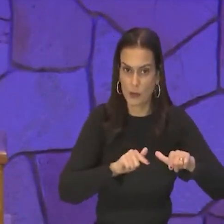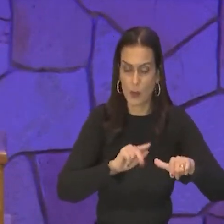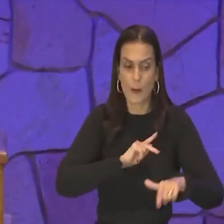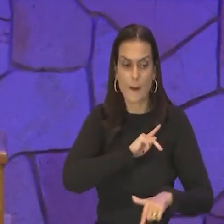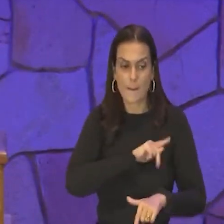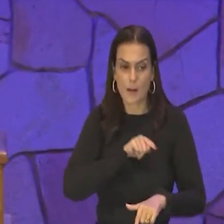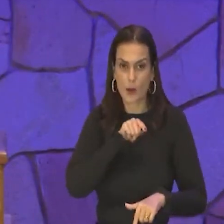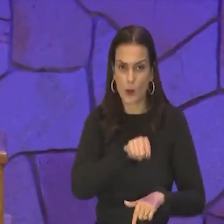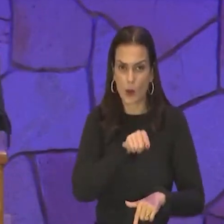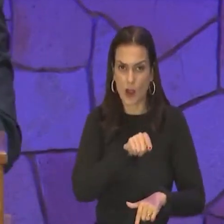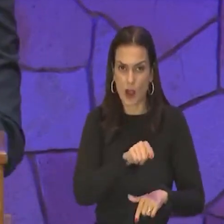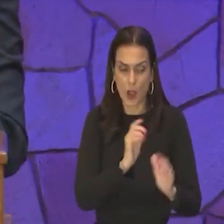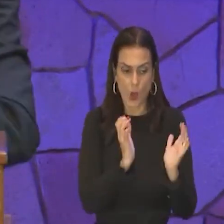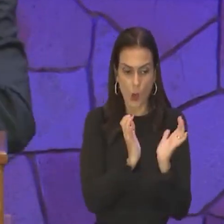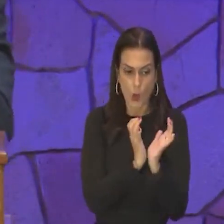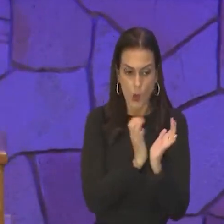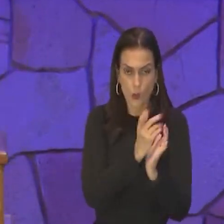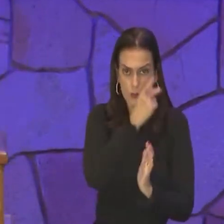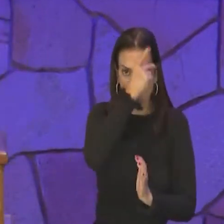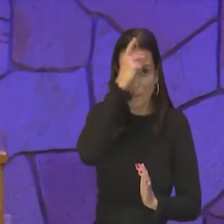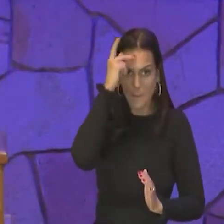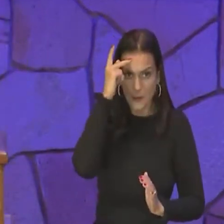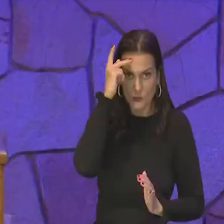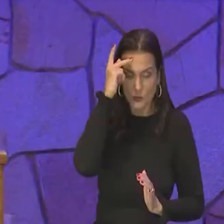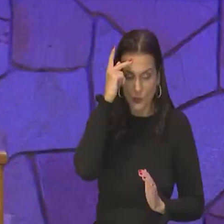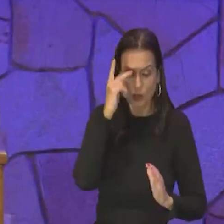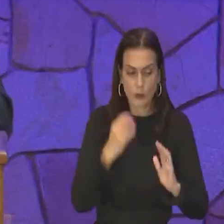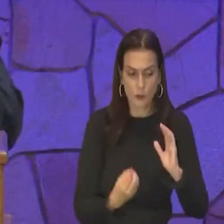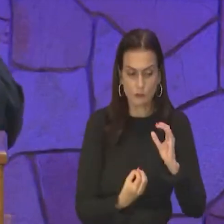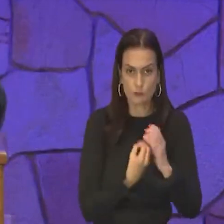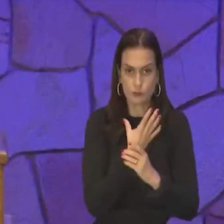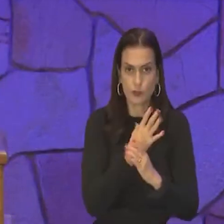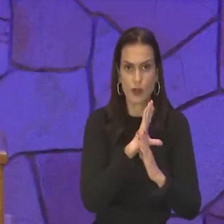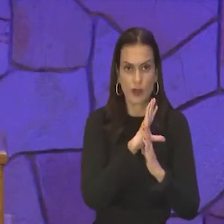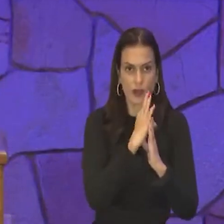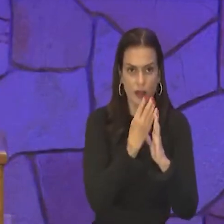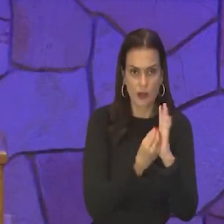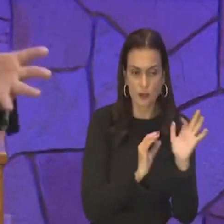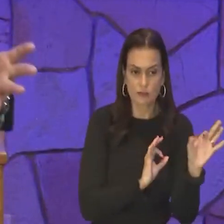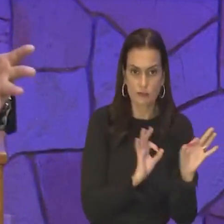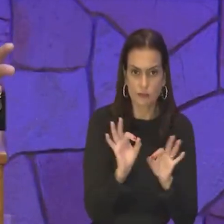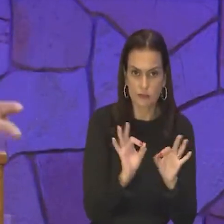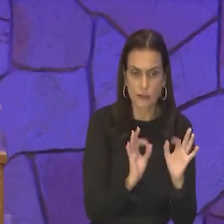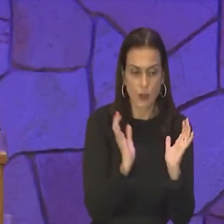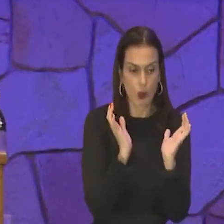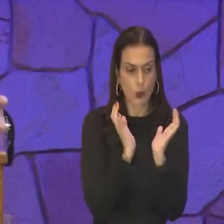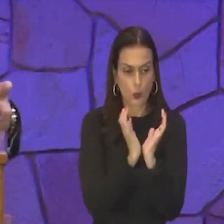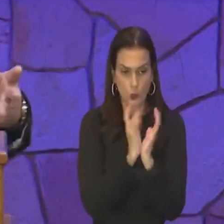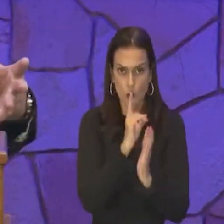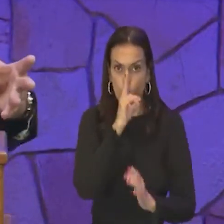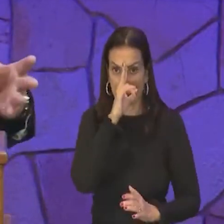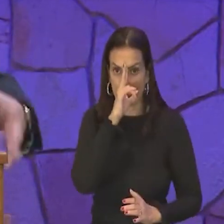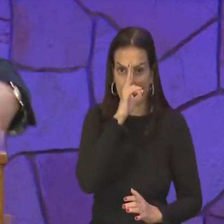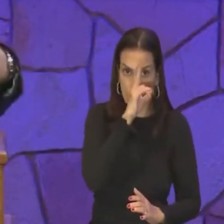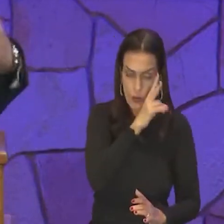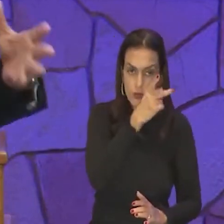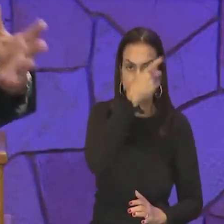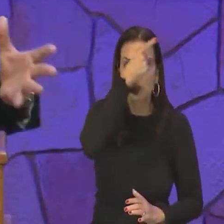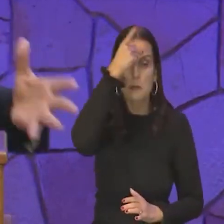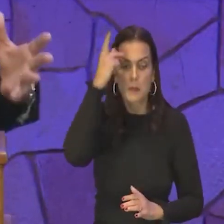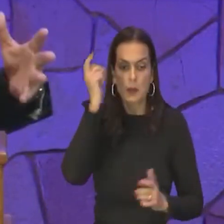ali deixa um grupo de irmãos, ele estabelece uma igreja, ele estabelece ali um grupo forte de pessoas,